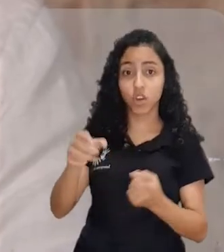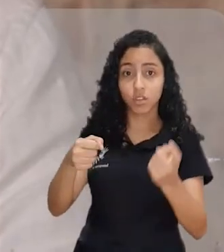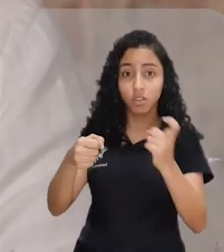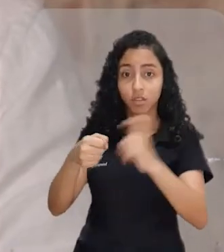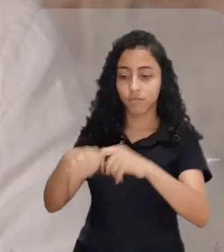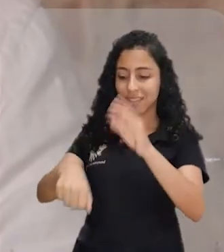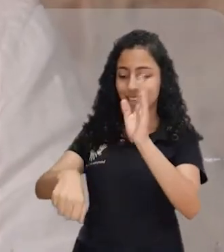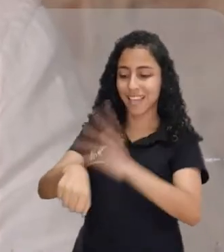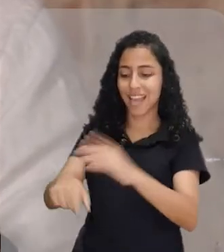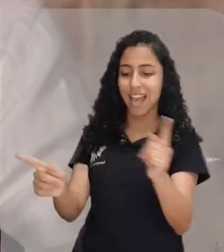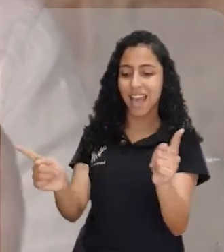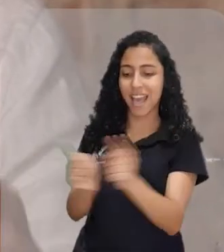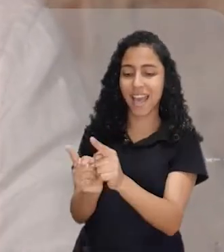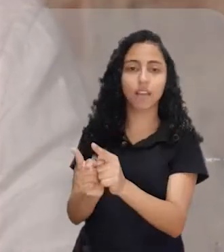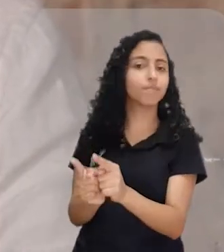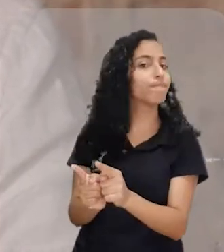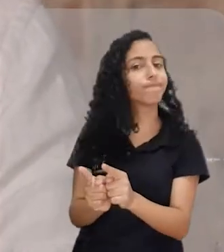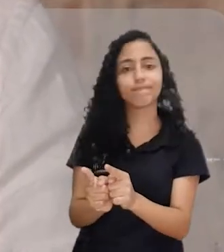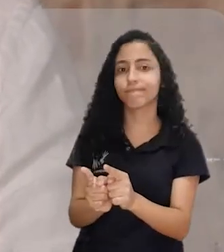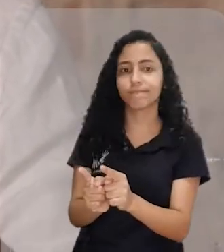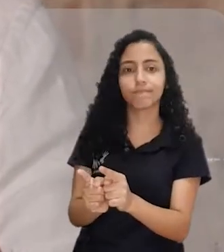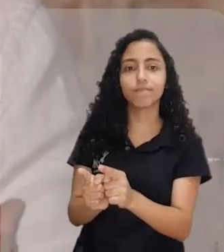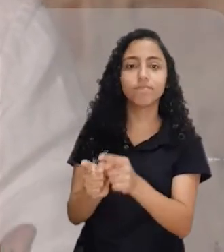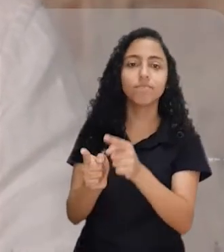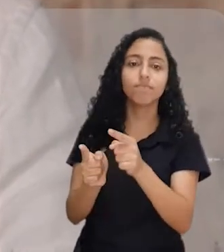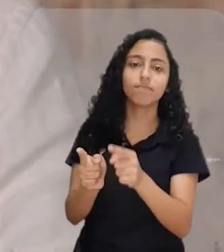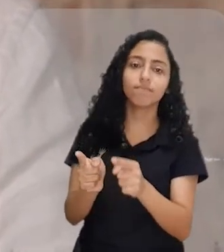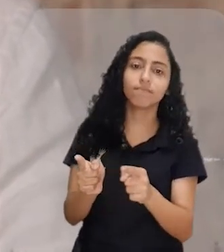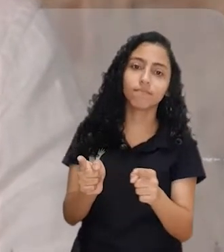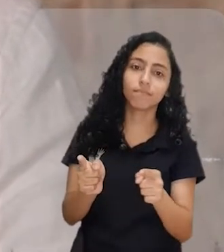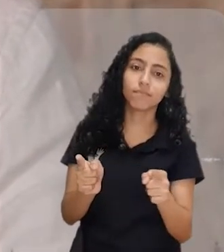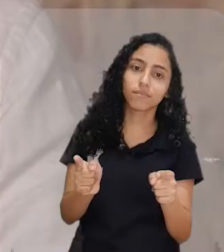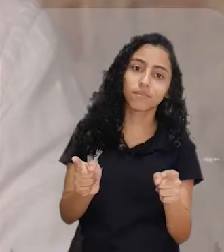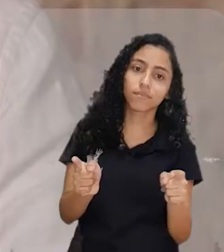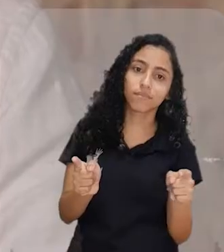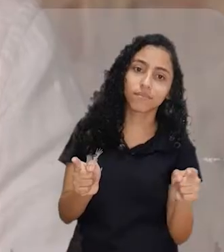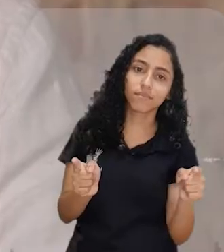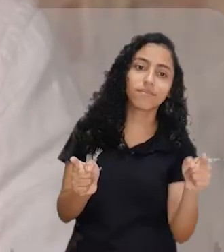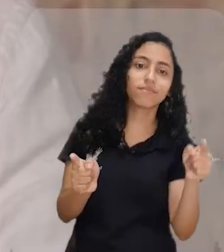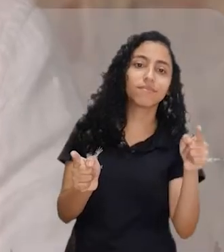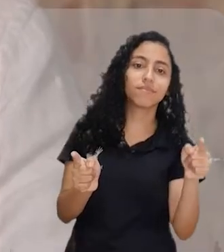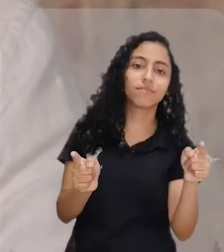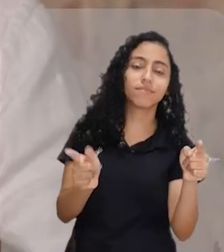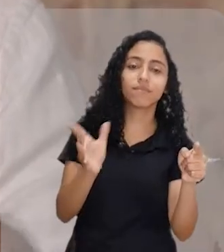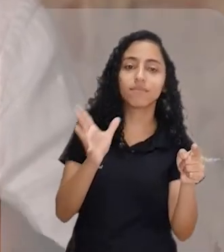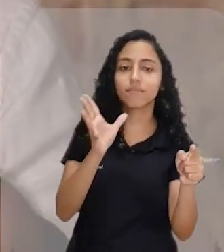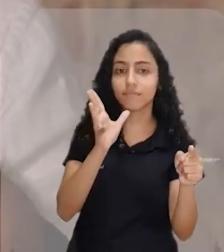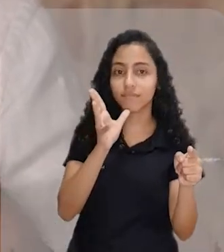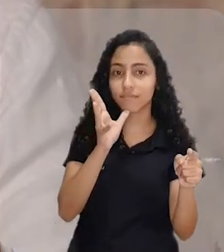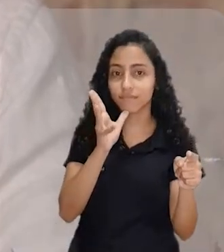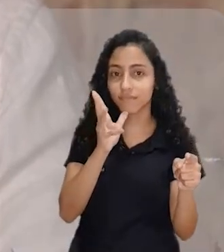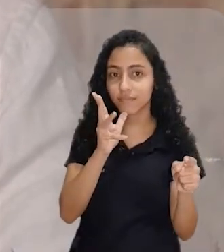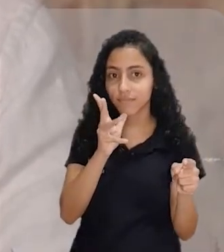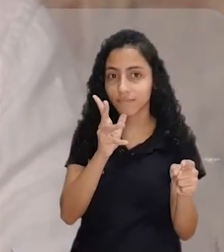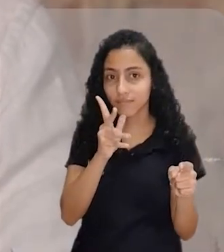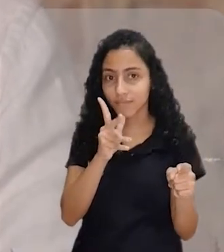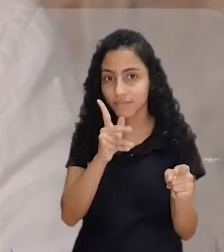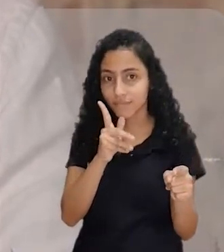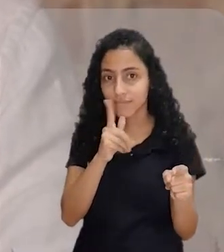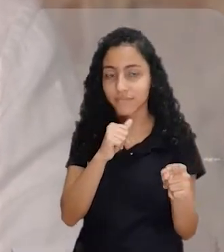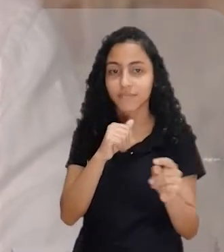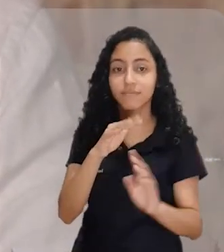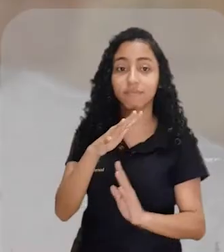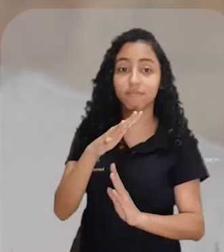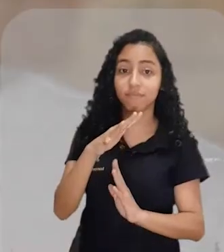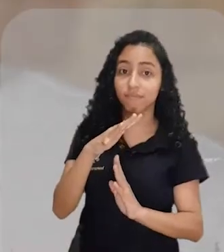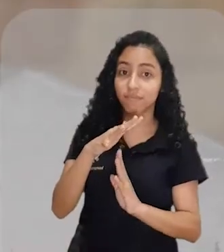é restaurado num tempo muito curto. Ele é um processo lento, ele é um processo complexo que